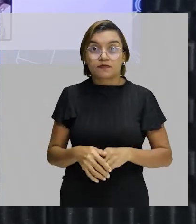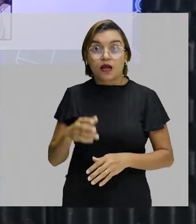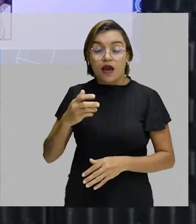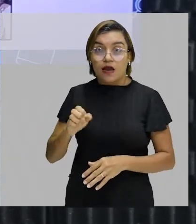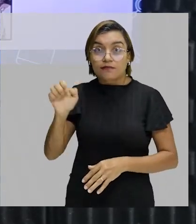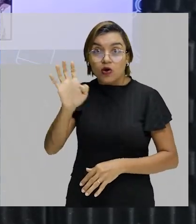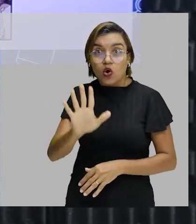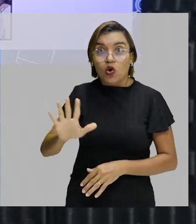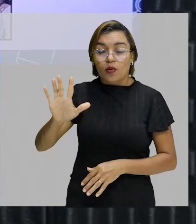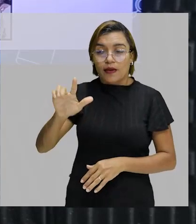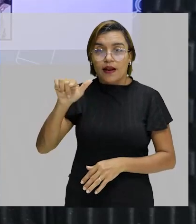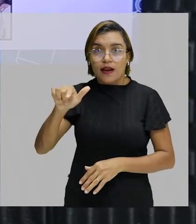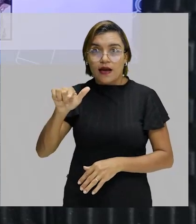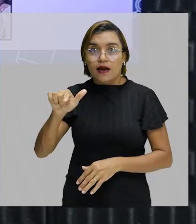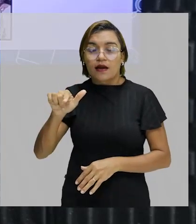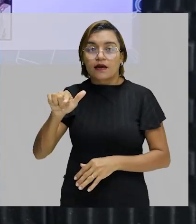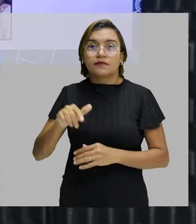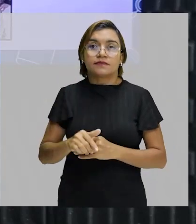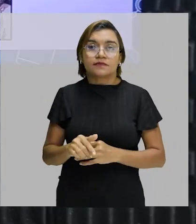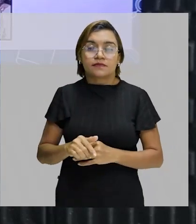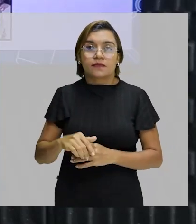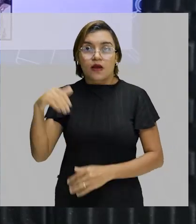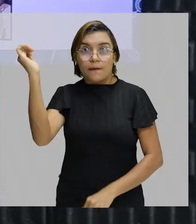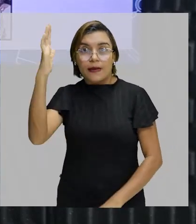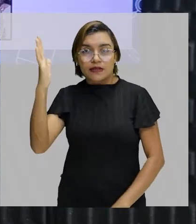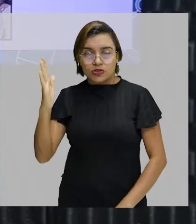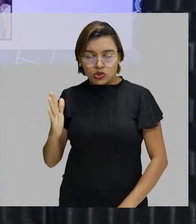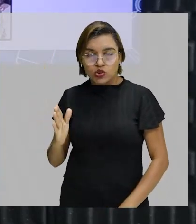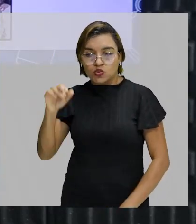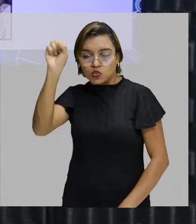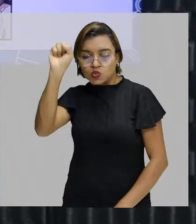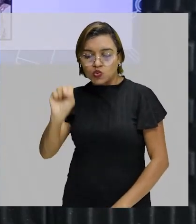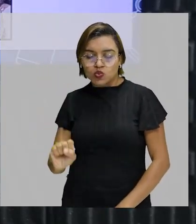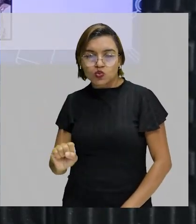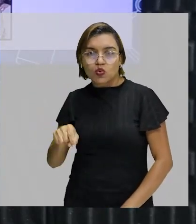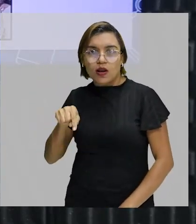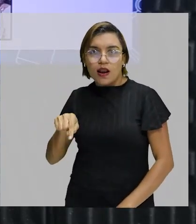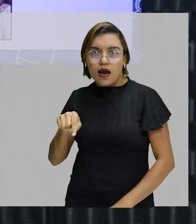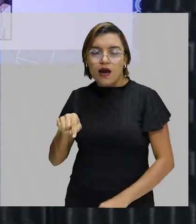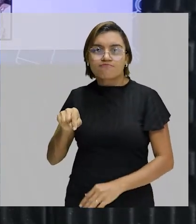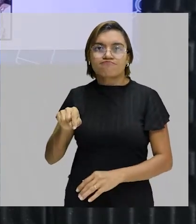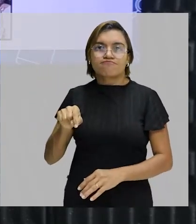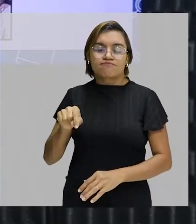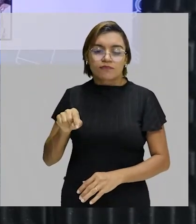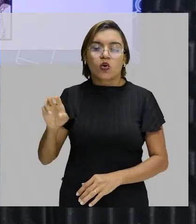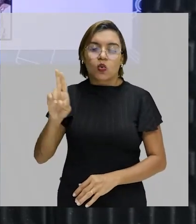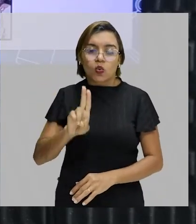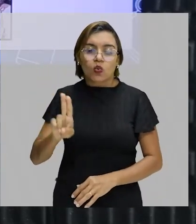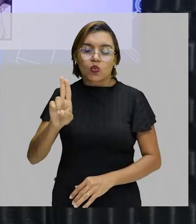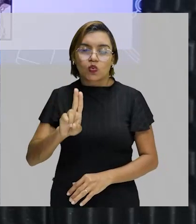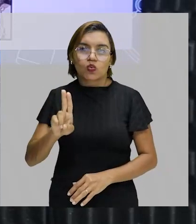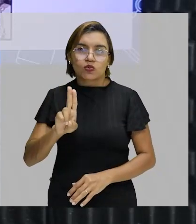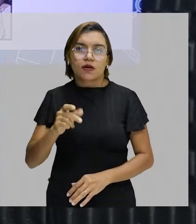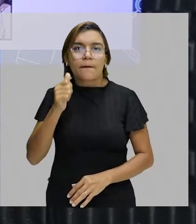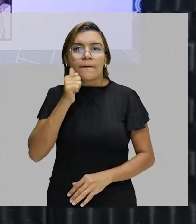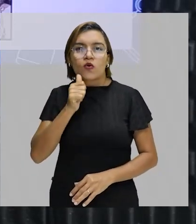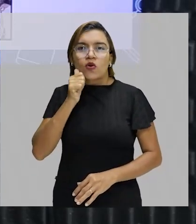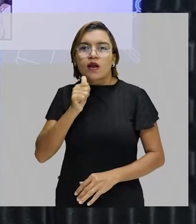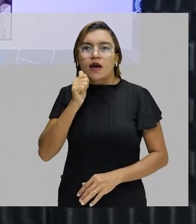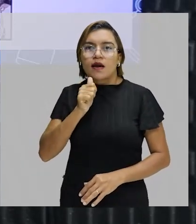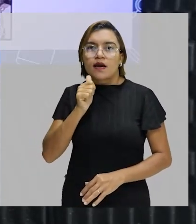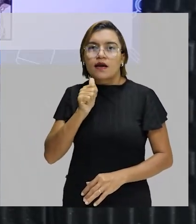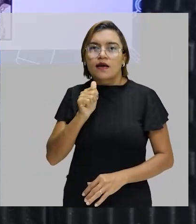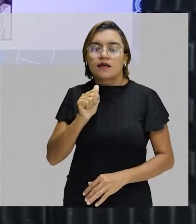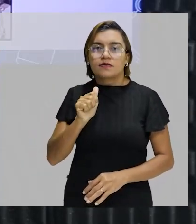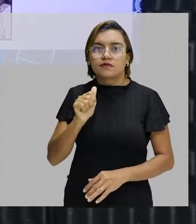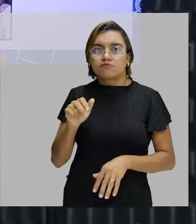muito ali na região sul do nosso Brasil. As mulheres utilizam muito ali dos membros superiores para